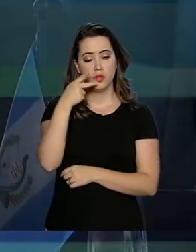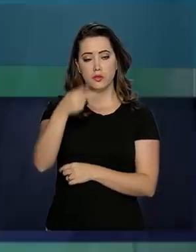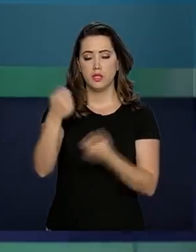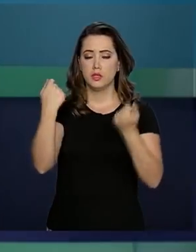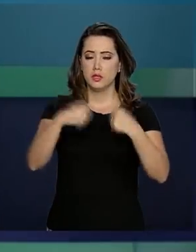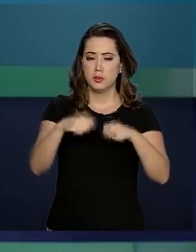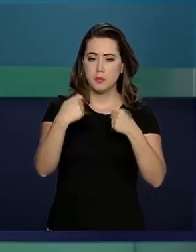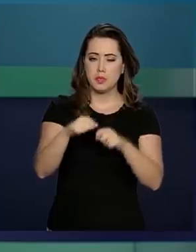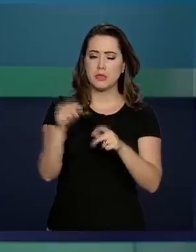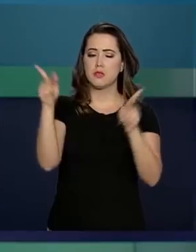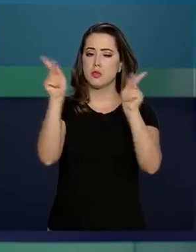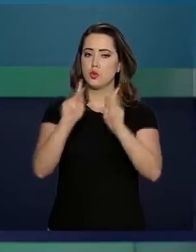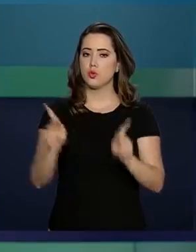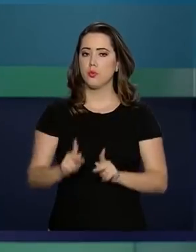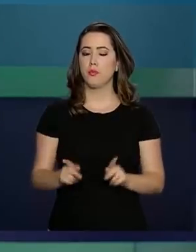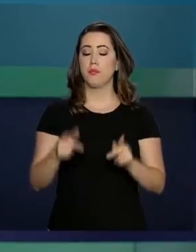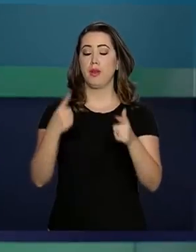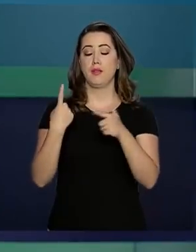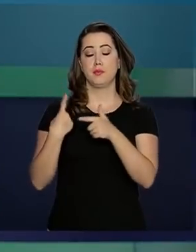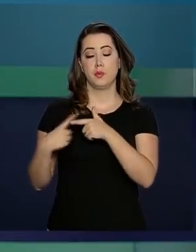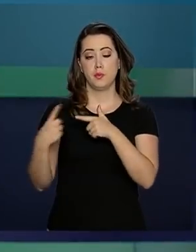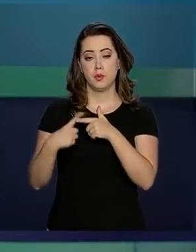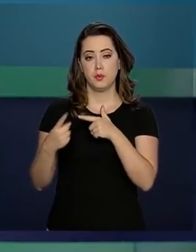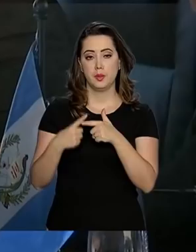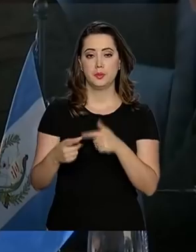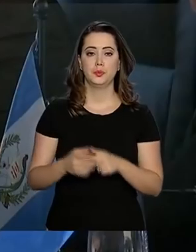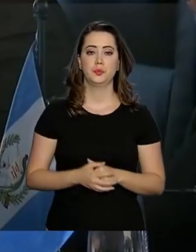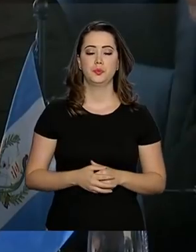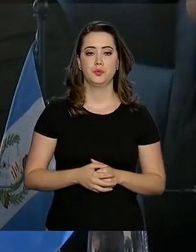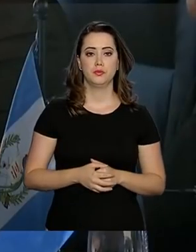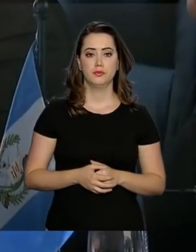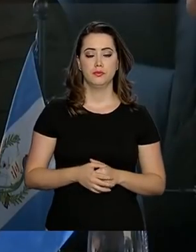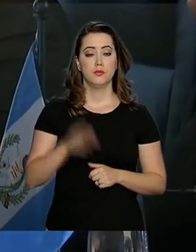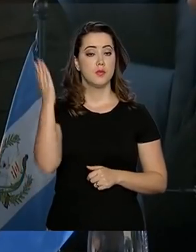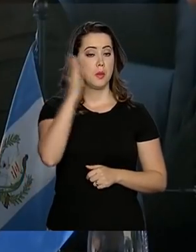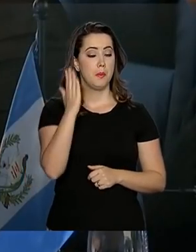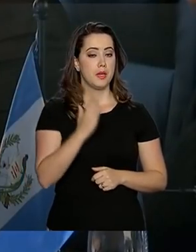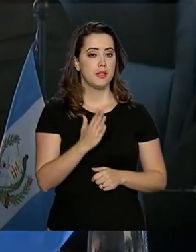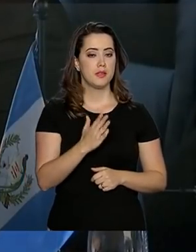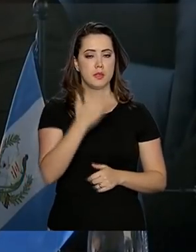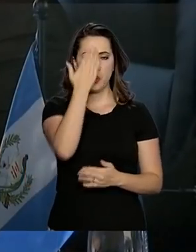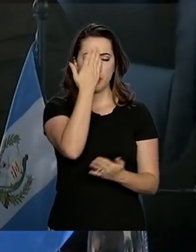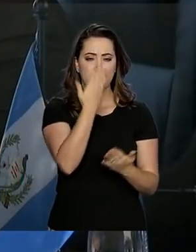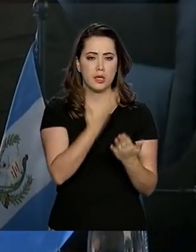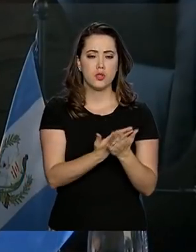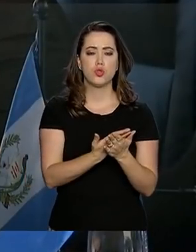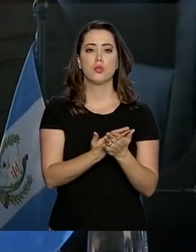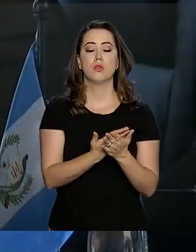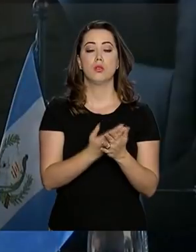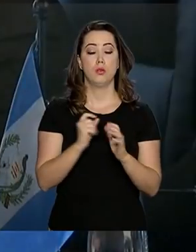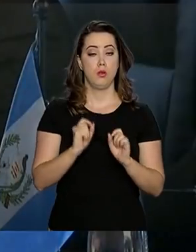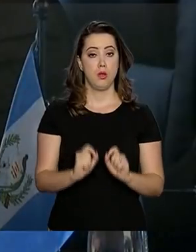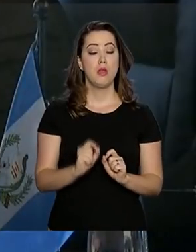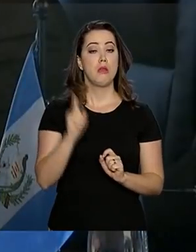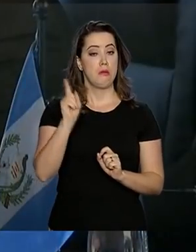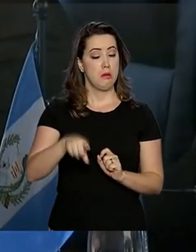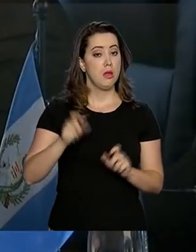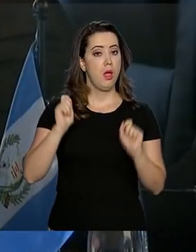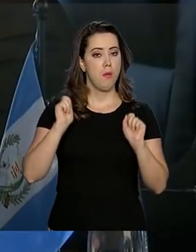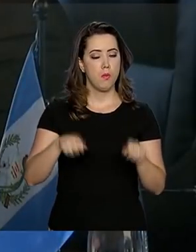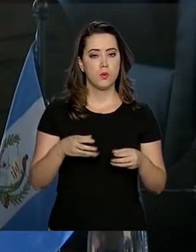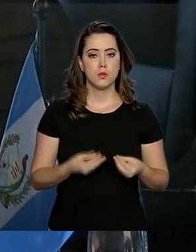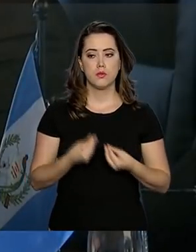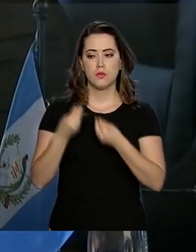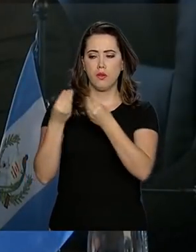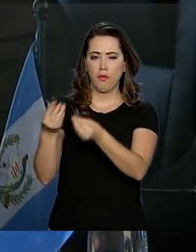Mourão defende solução pacífica para a crise. Brasil crê firmemente que é possível